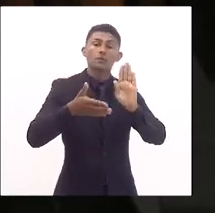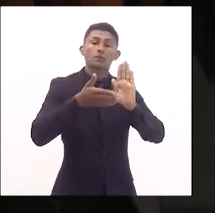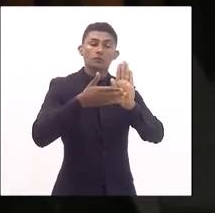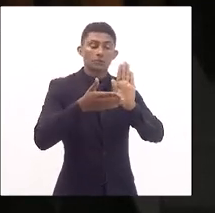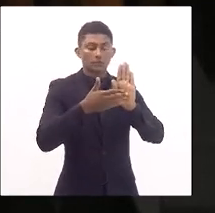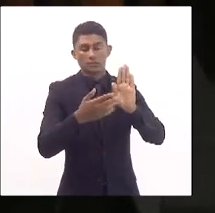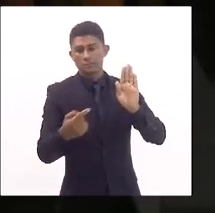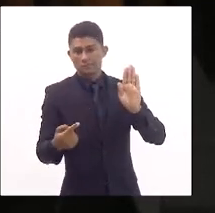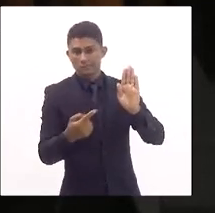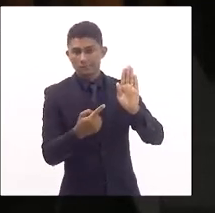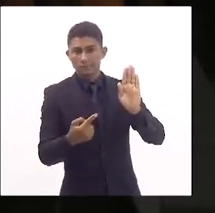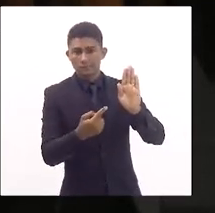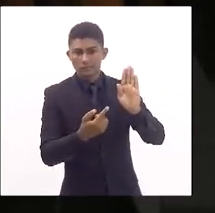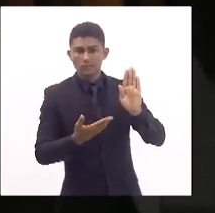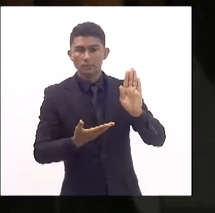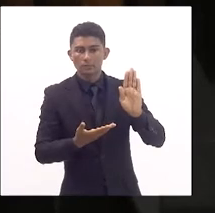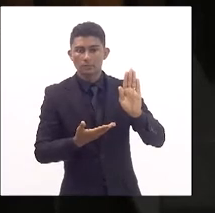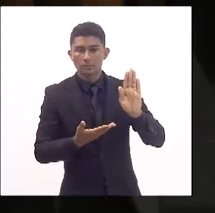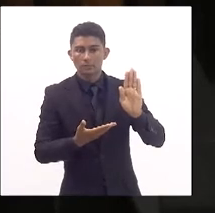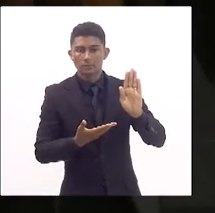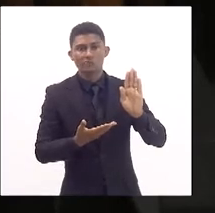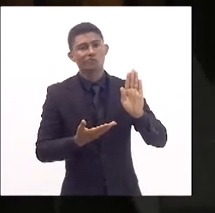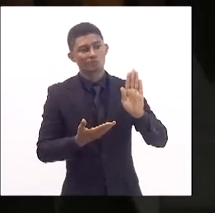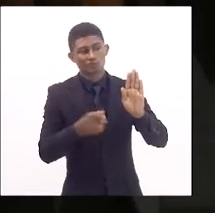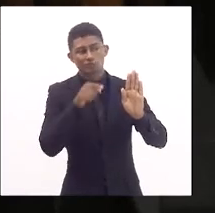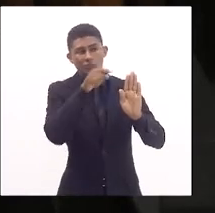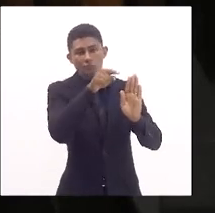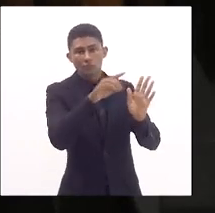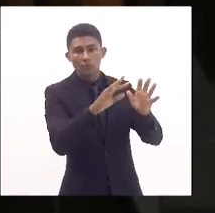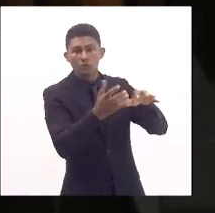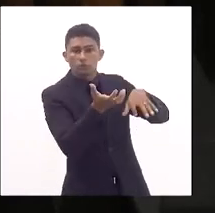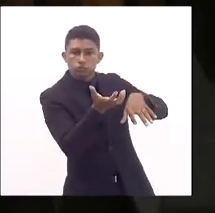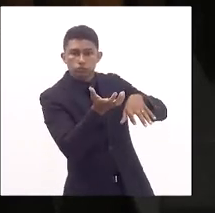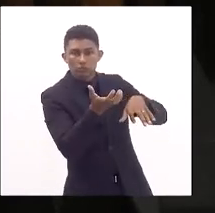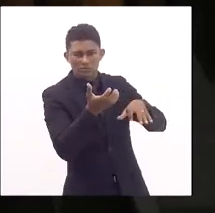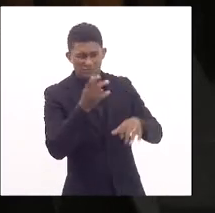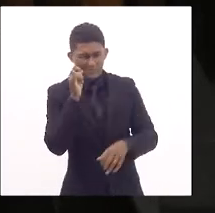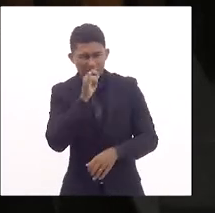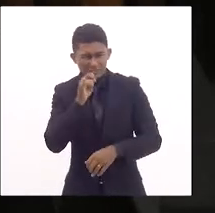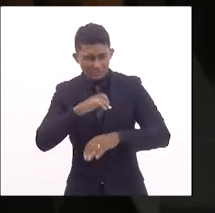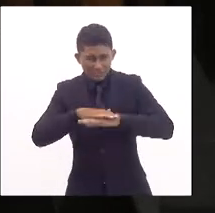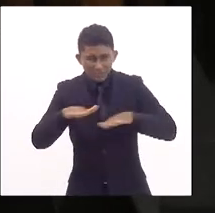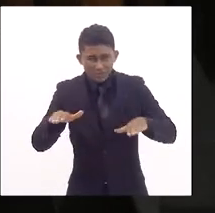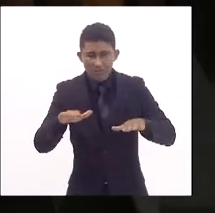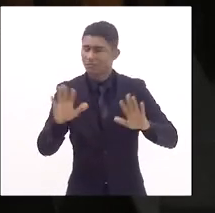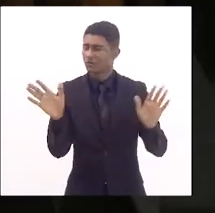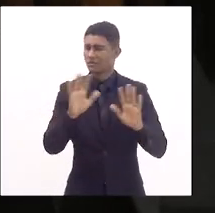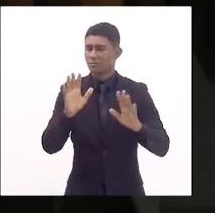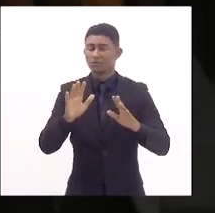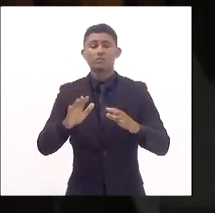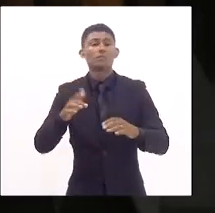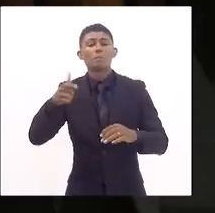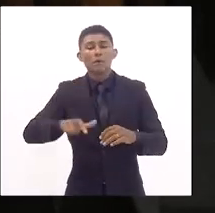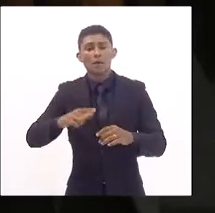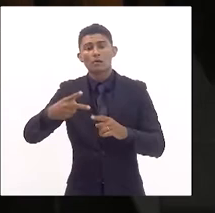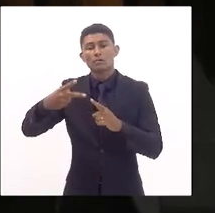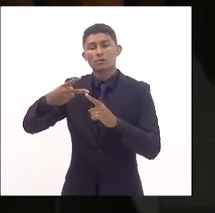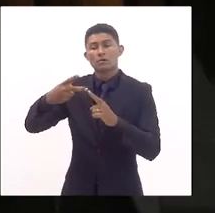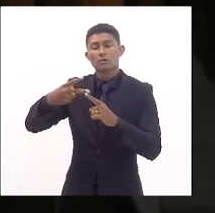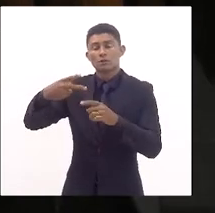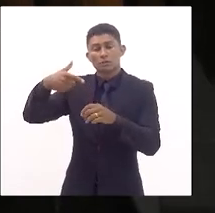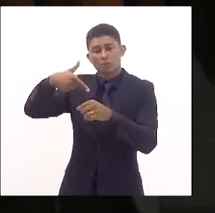tá e no Congresso Nacional não é só energia energia telecomunicações e